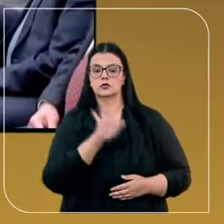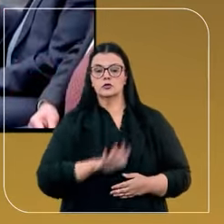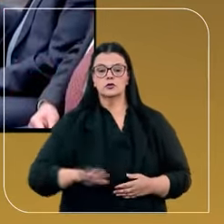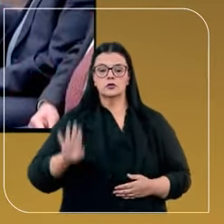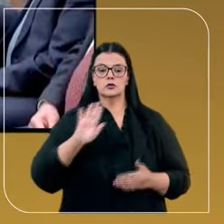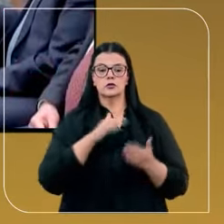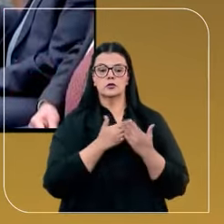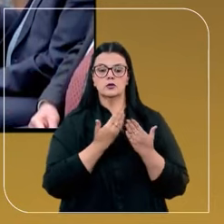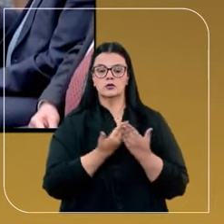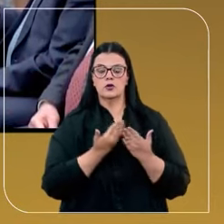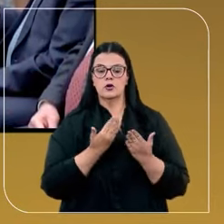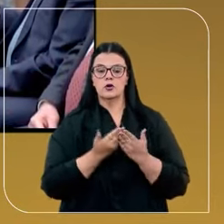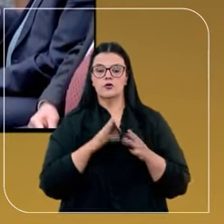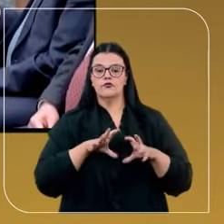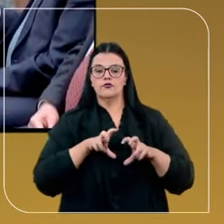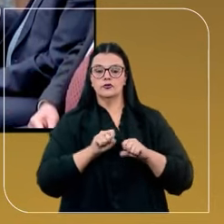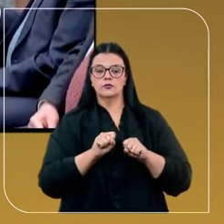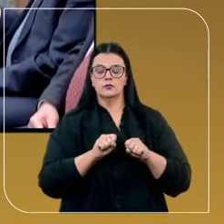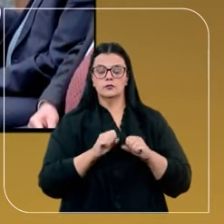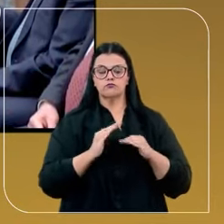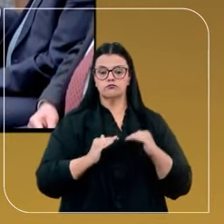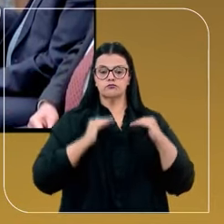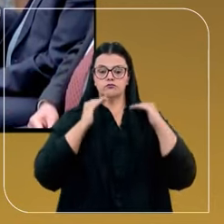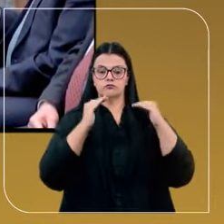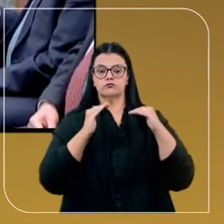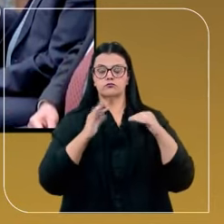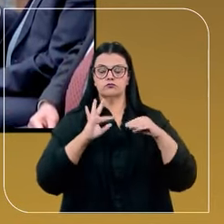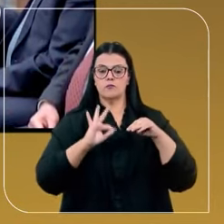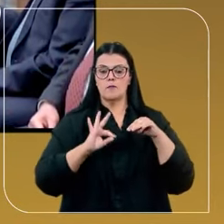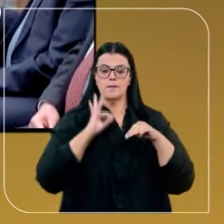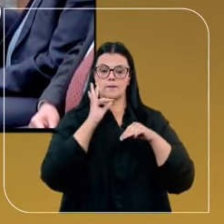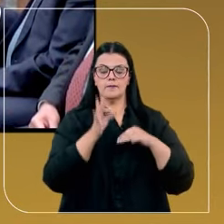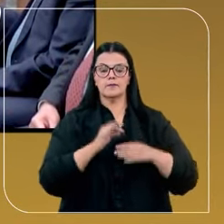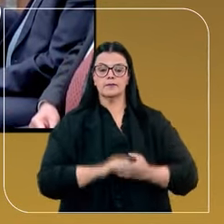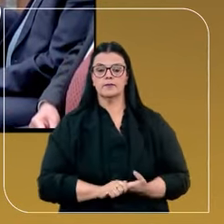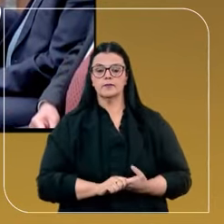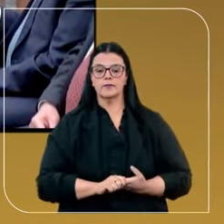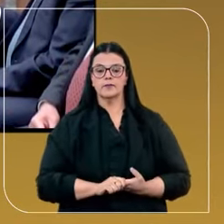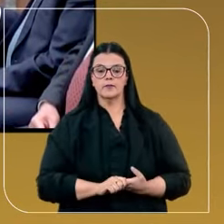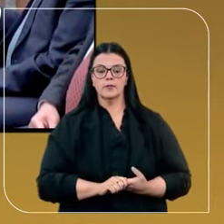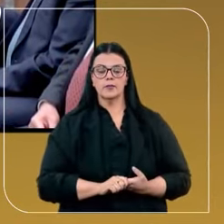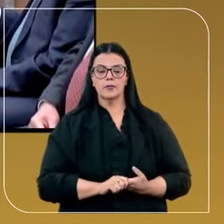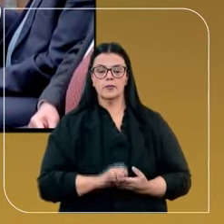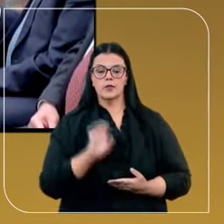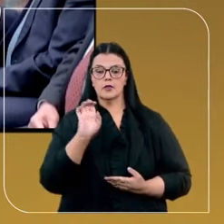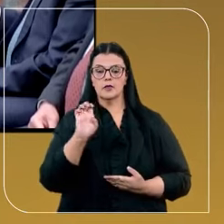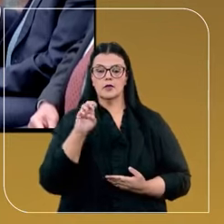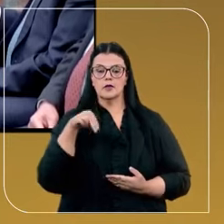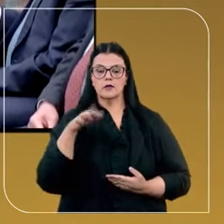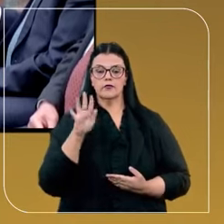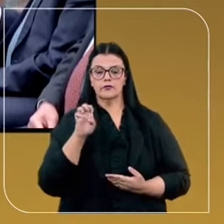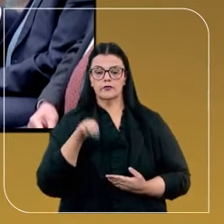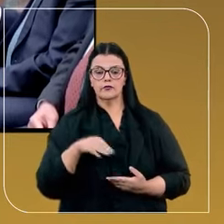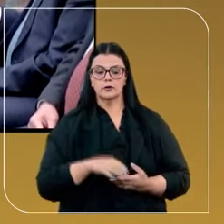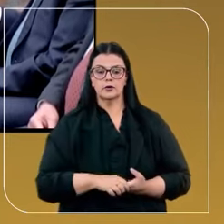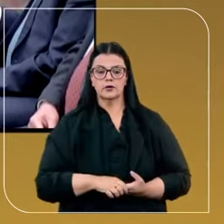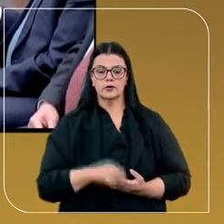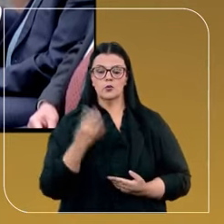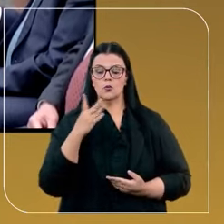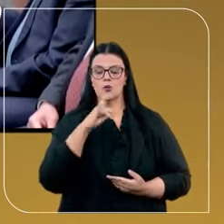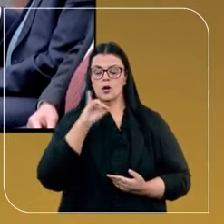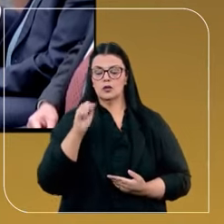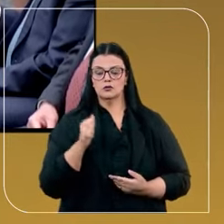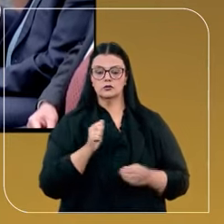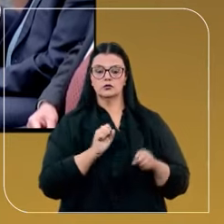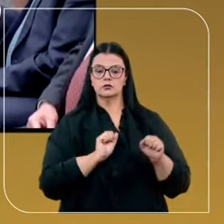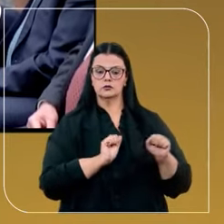de Formação, Soviéticos de Magistrados, ministro Gonçalves, Alegria Teixeira, Infam. Aos 4 dias do mês de setembro